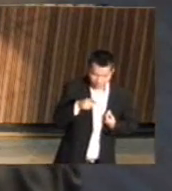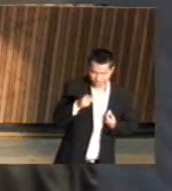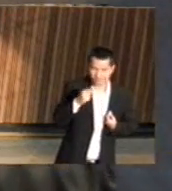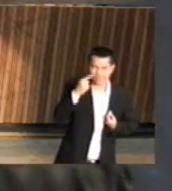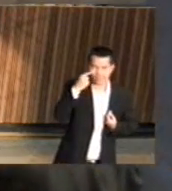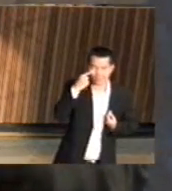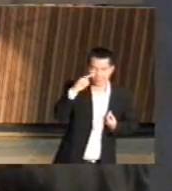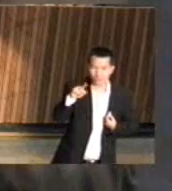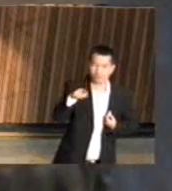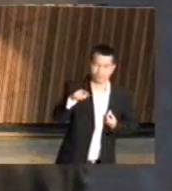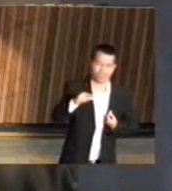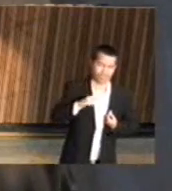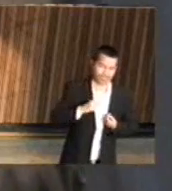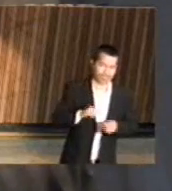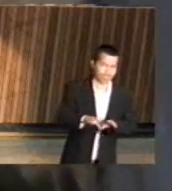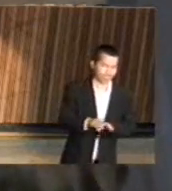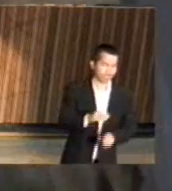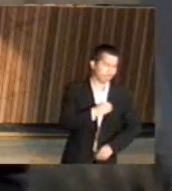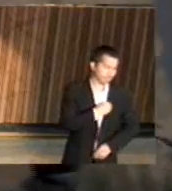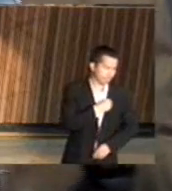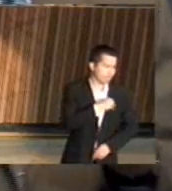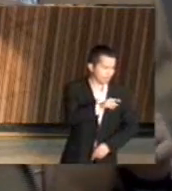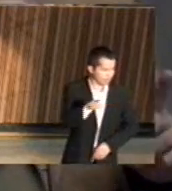estão bem, busque